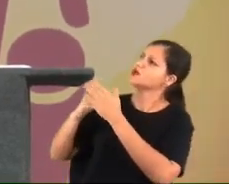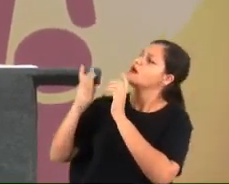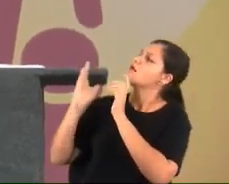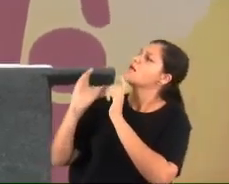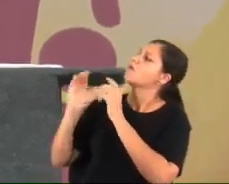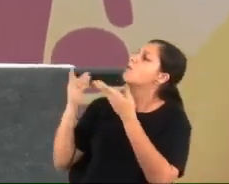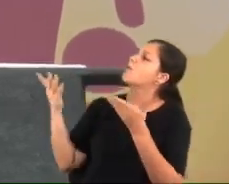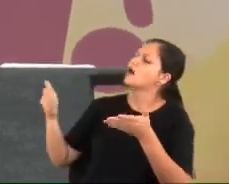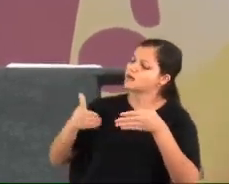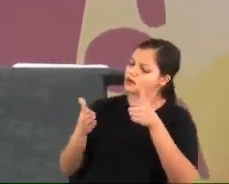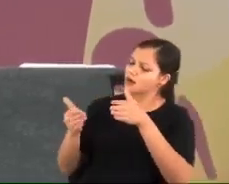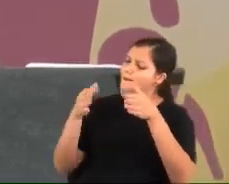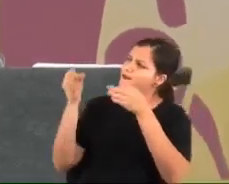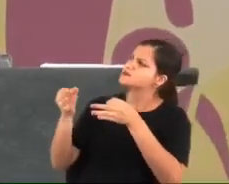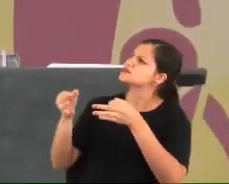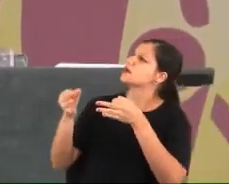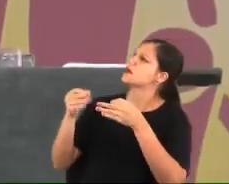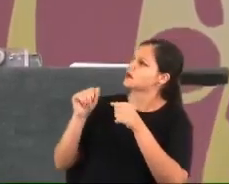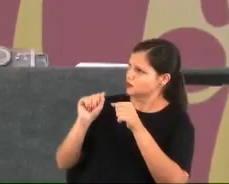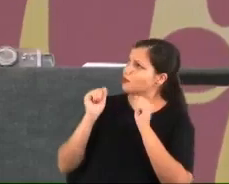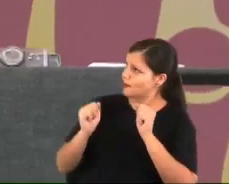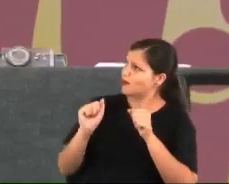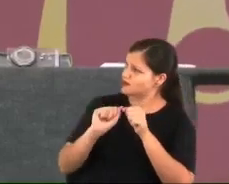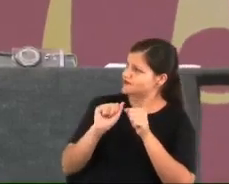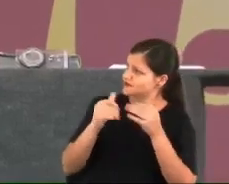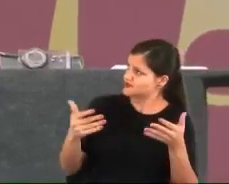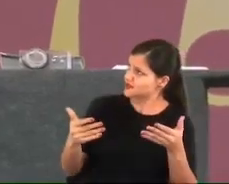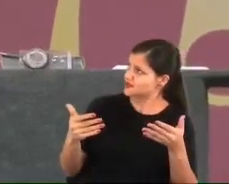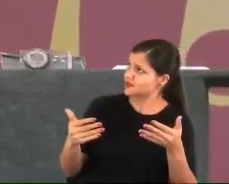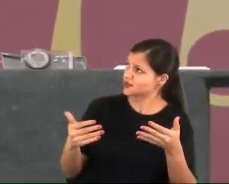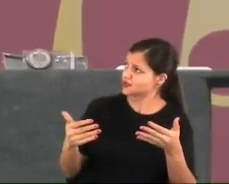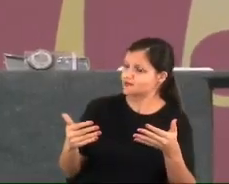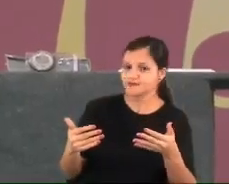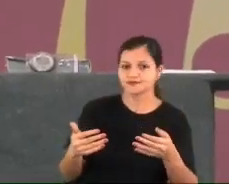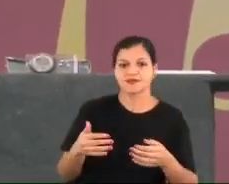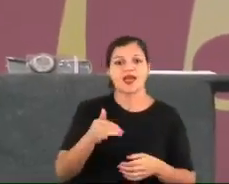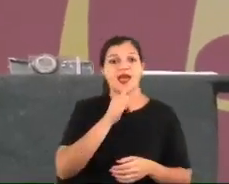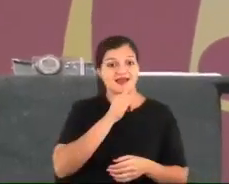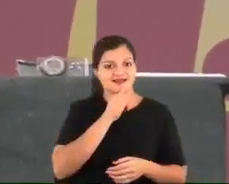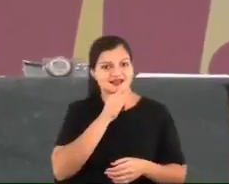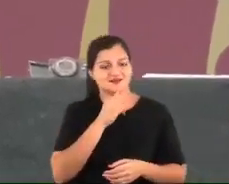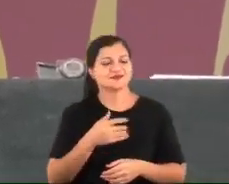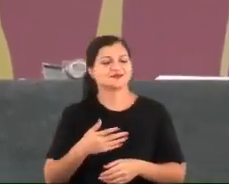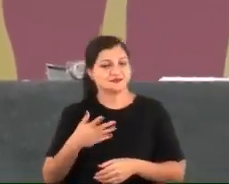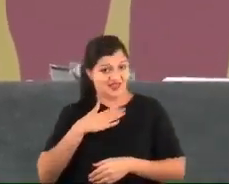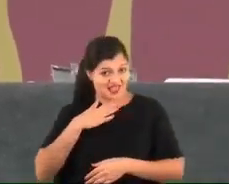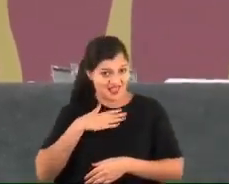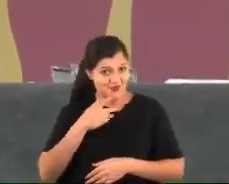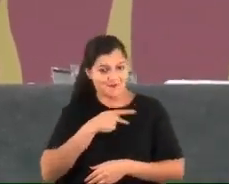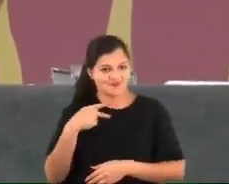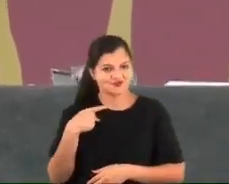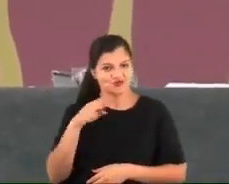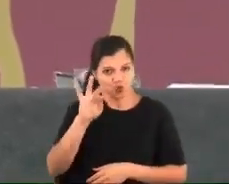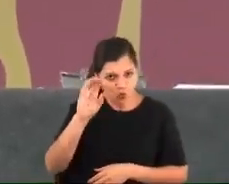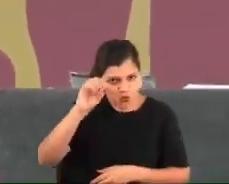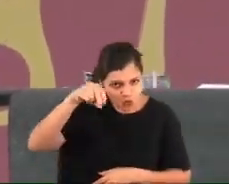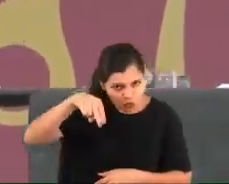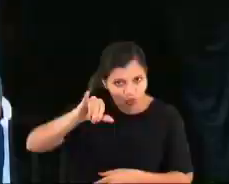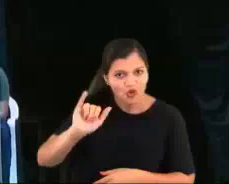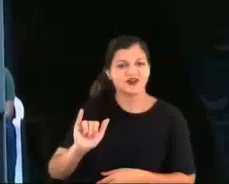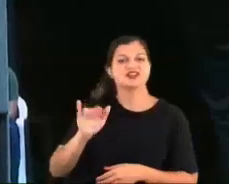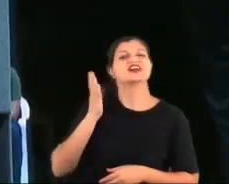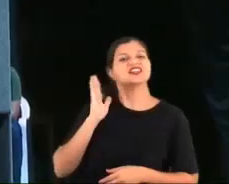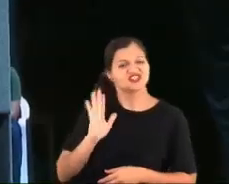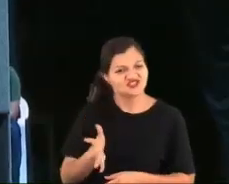Hoje eu sou soldado de Cristo, mas eu já fui soldado do Exército Brasileiro, assim como o pastor Leandro foi também. E eu tive